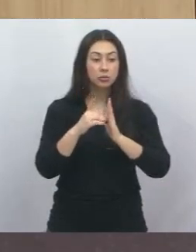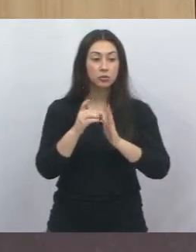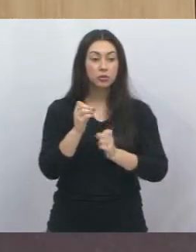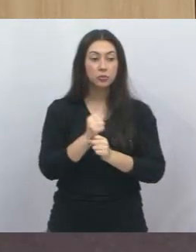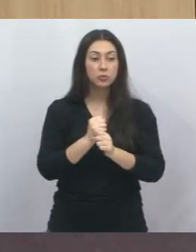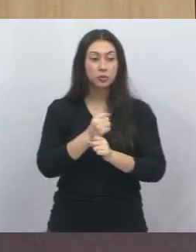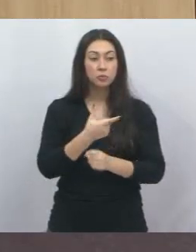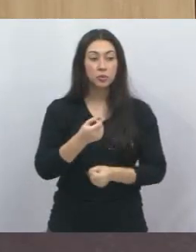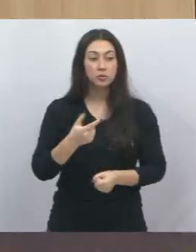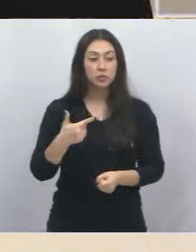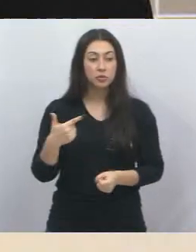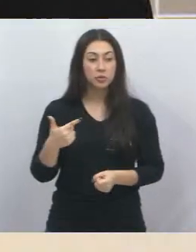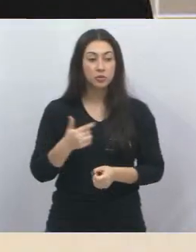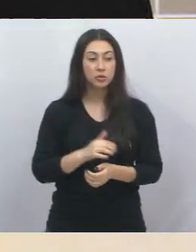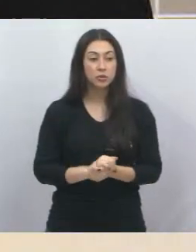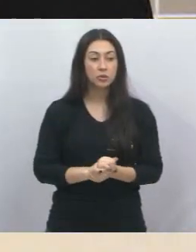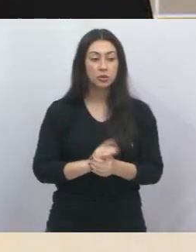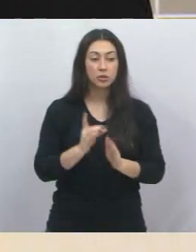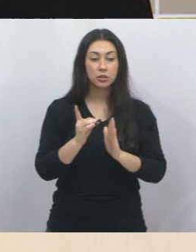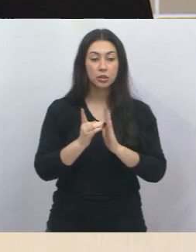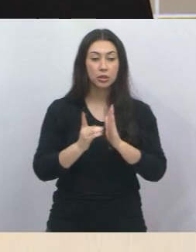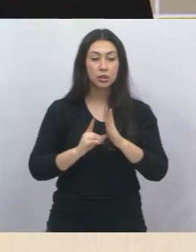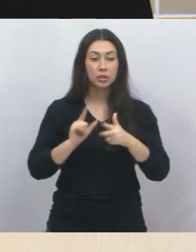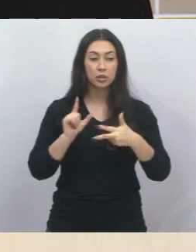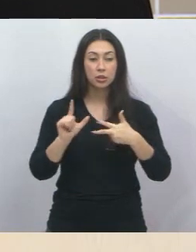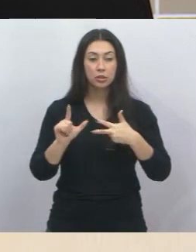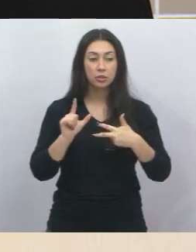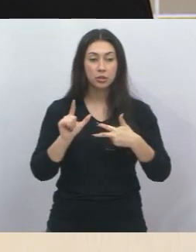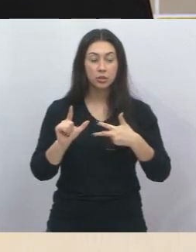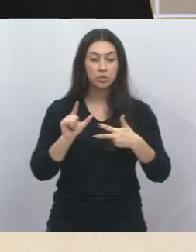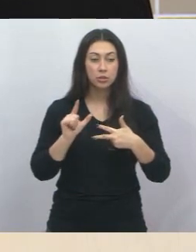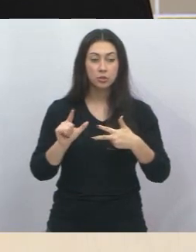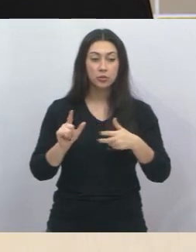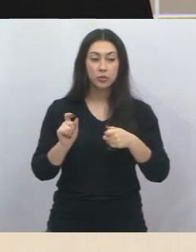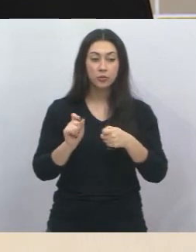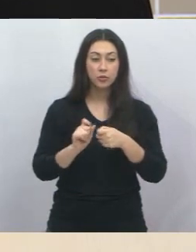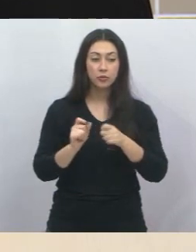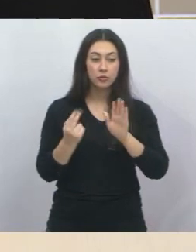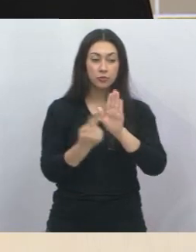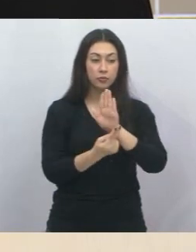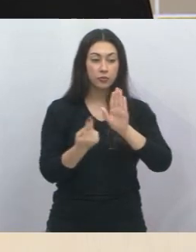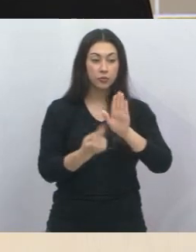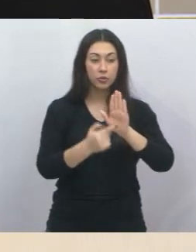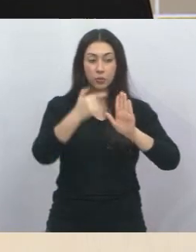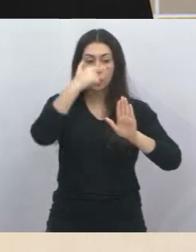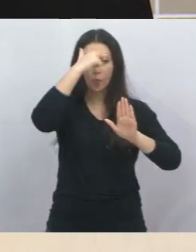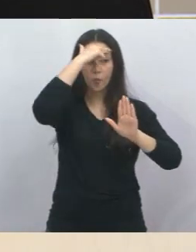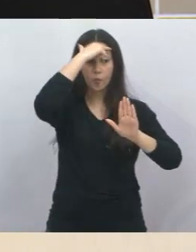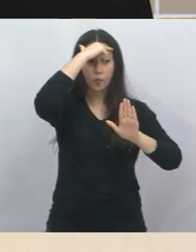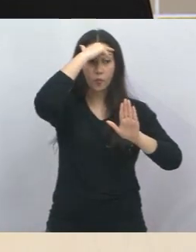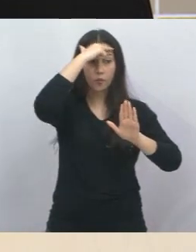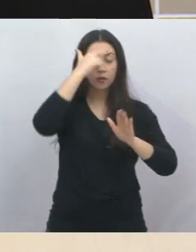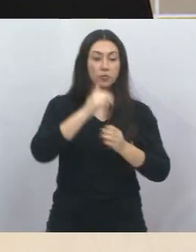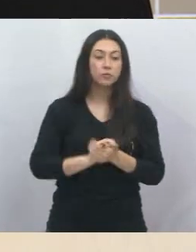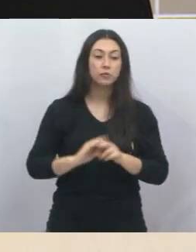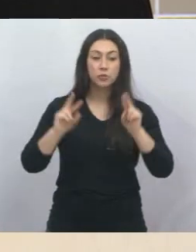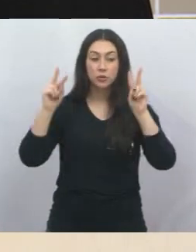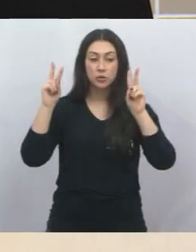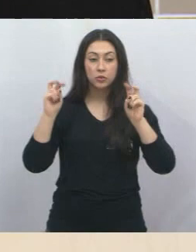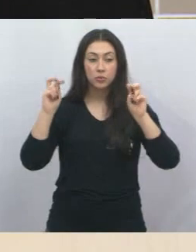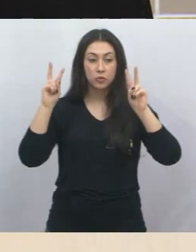012/2022. Projeto de decreto legislativo. Autoria: vereador Luiz Flávio Flavinho.